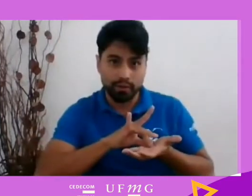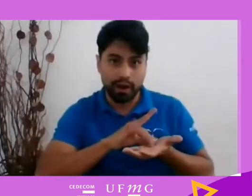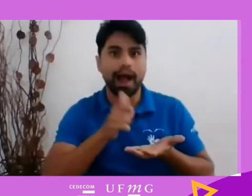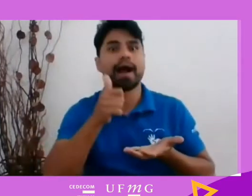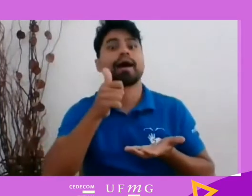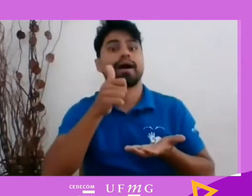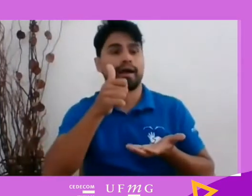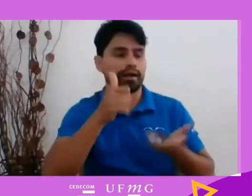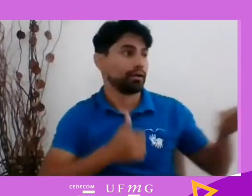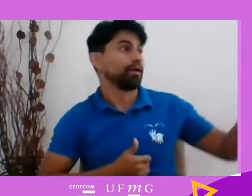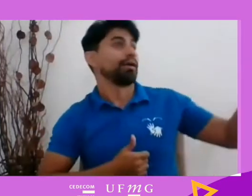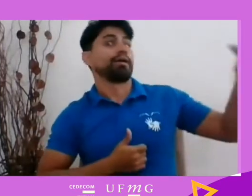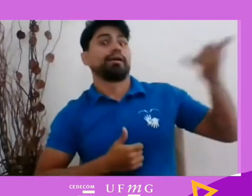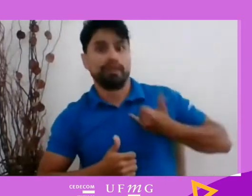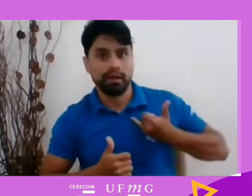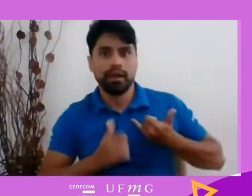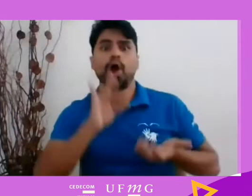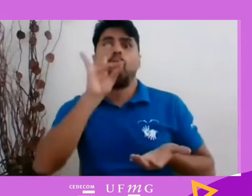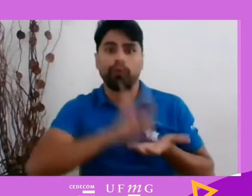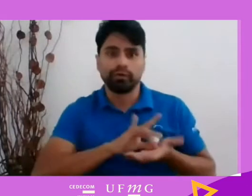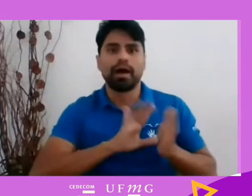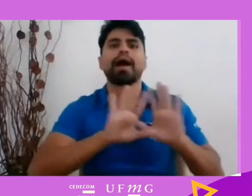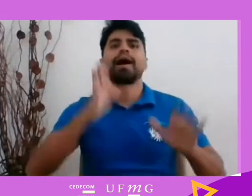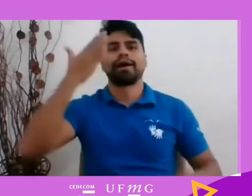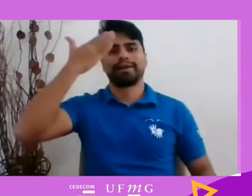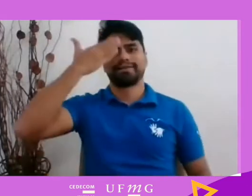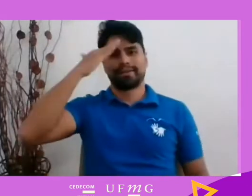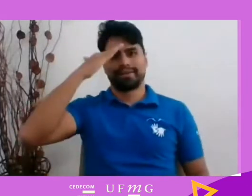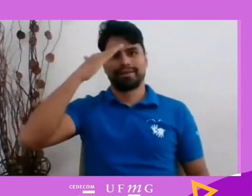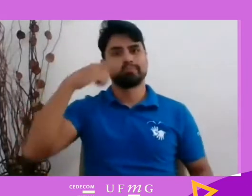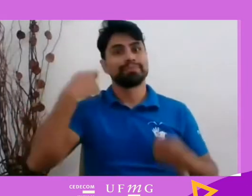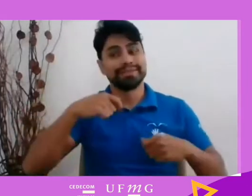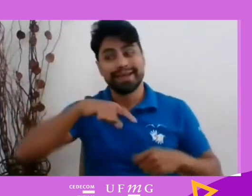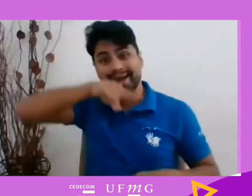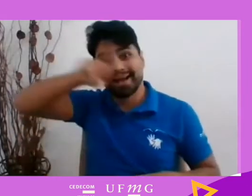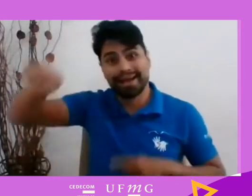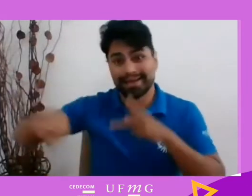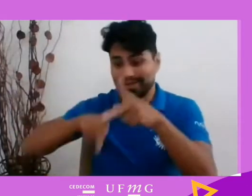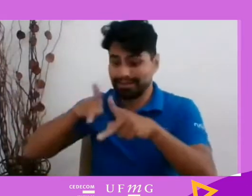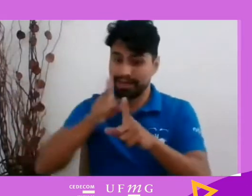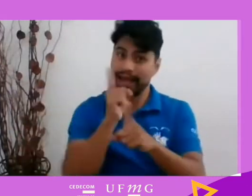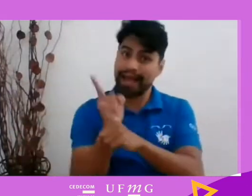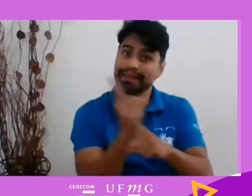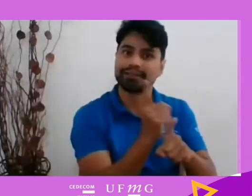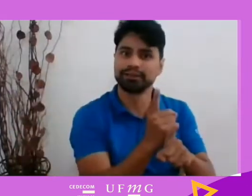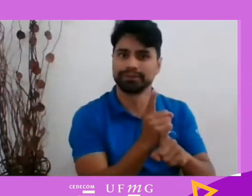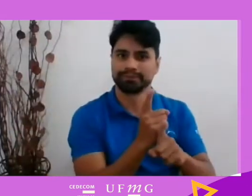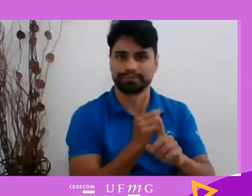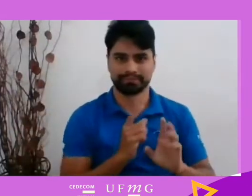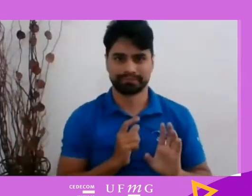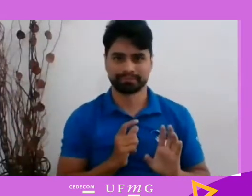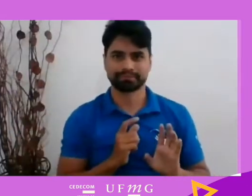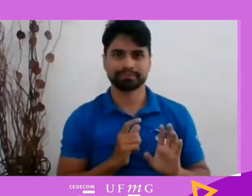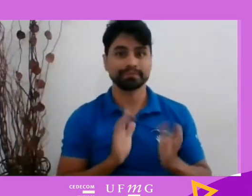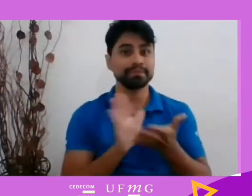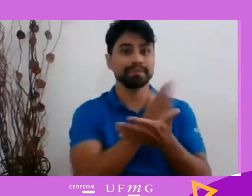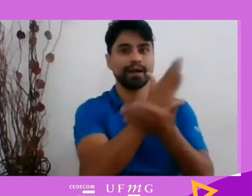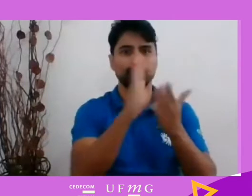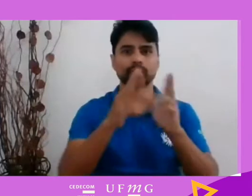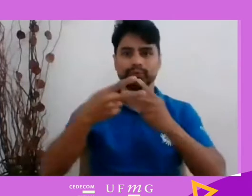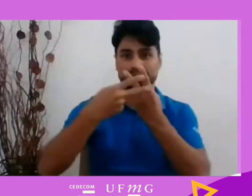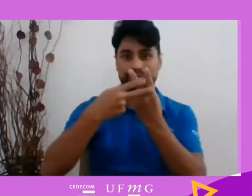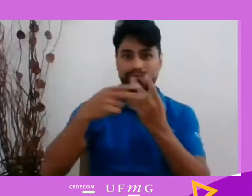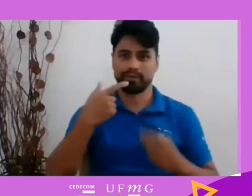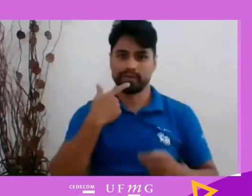para engajar. Tipo, já tem até um tipo de texto, compartilhe sem dó, coisas desse tipo, assim, que quando você vê alguma coisa desse tipo, você já